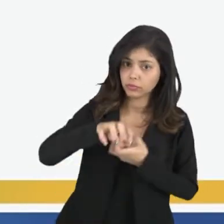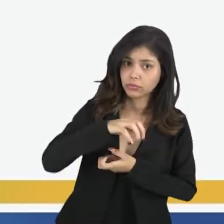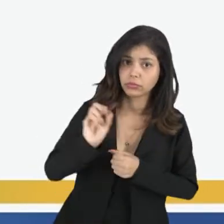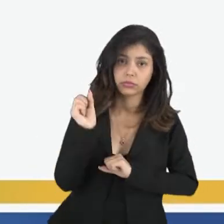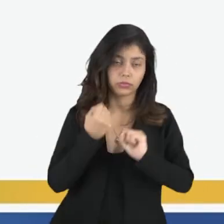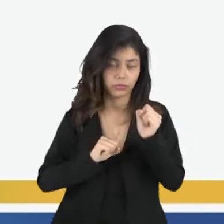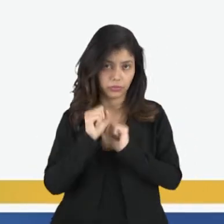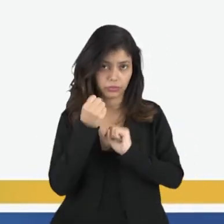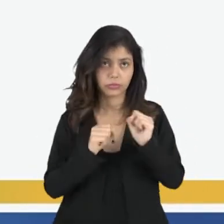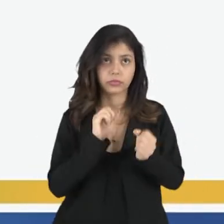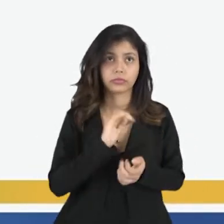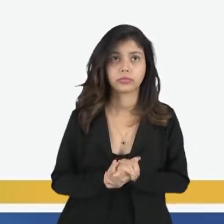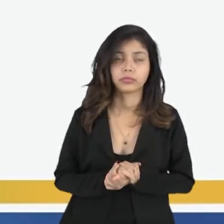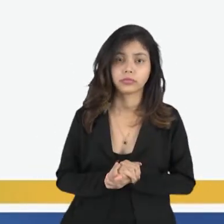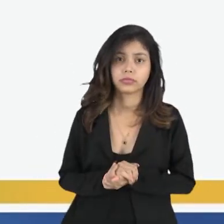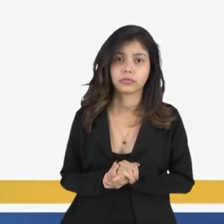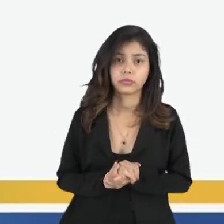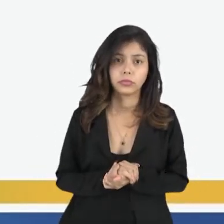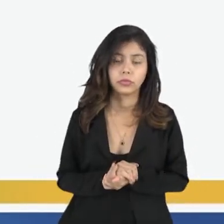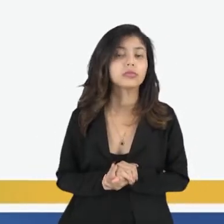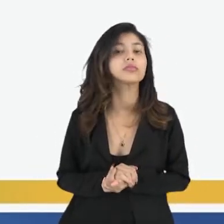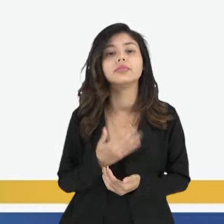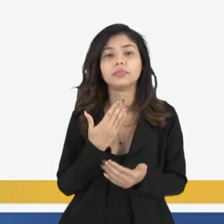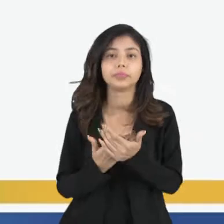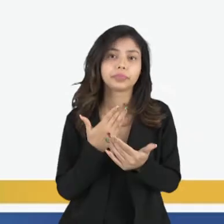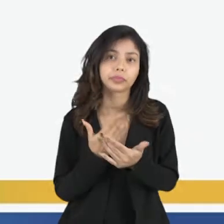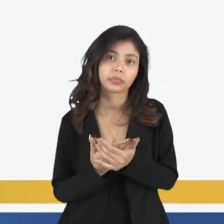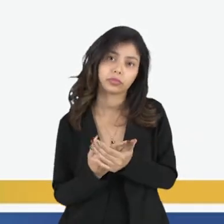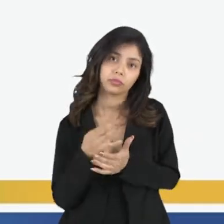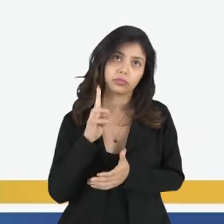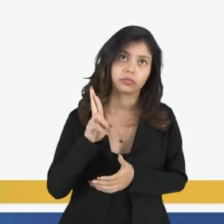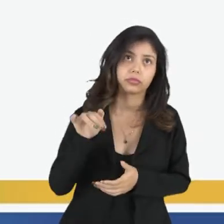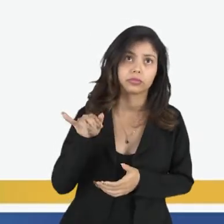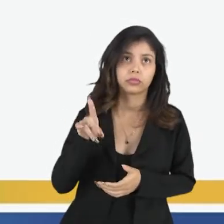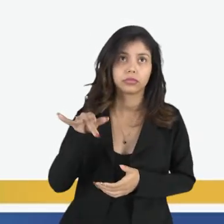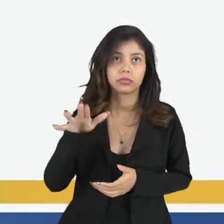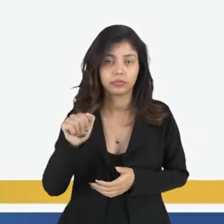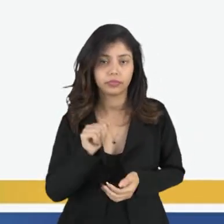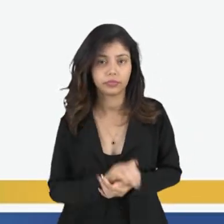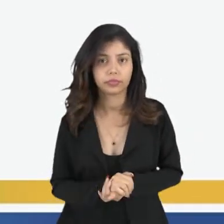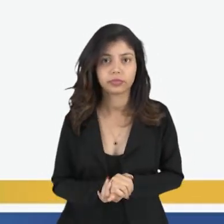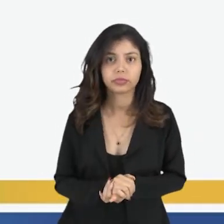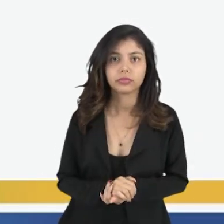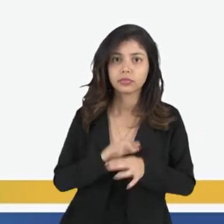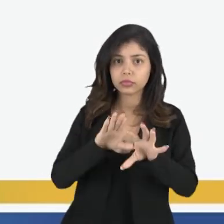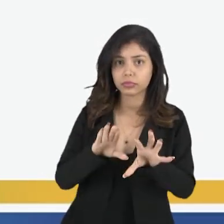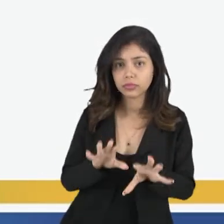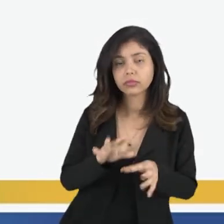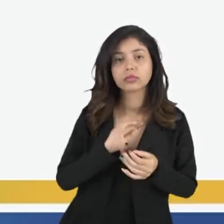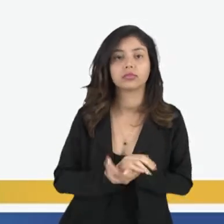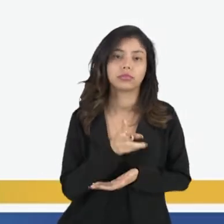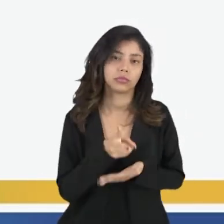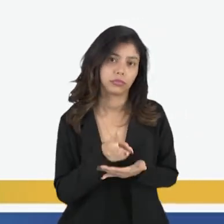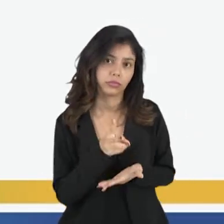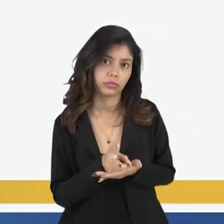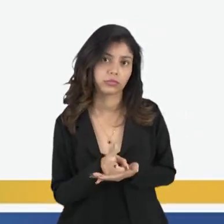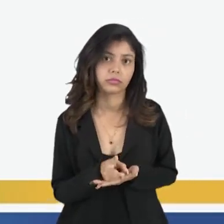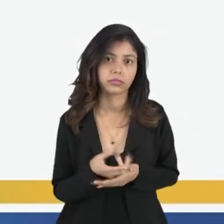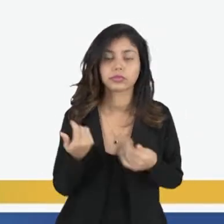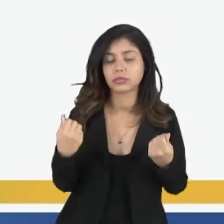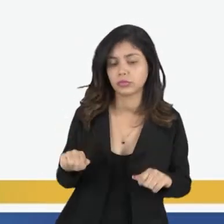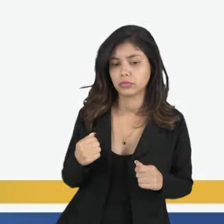Revolução Industrial, se deu-se o estudo da termodinâmica. E aí ela vem sempre